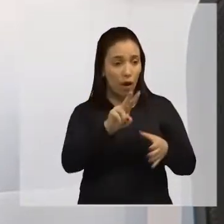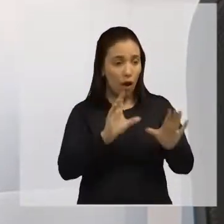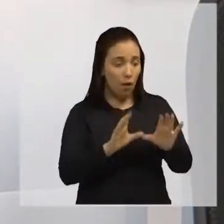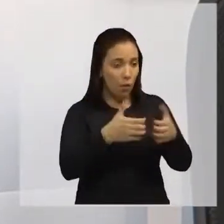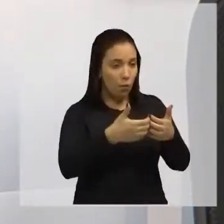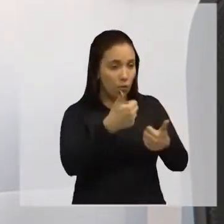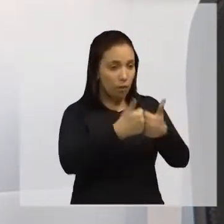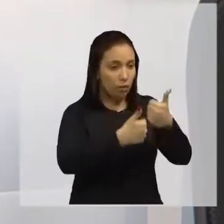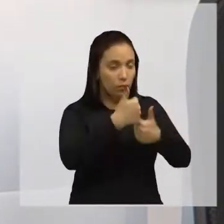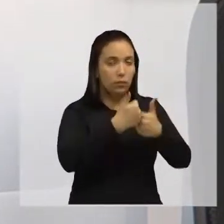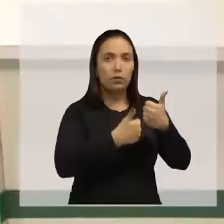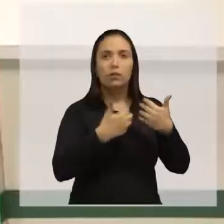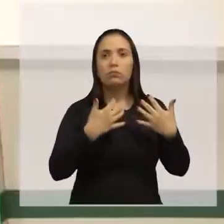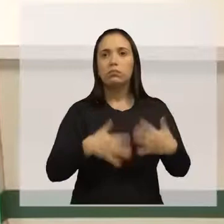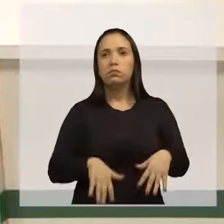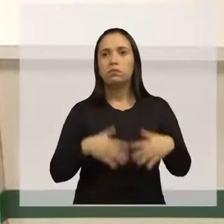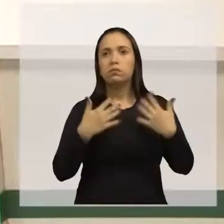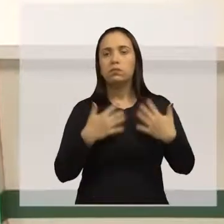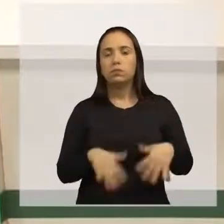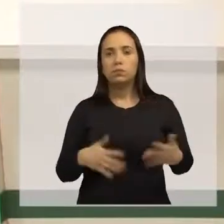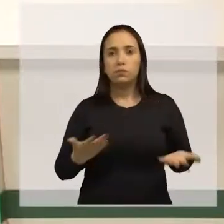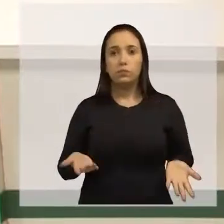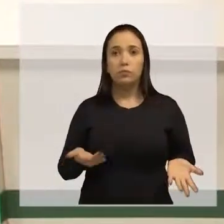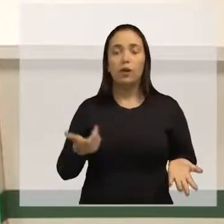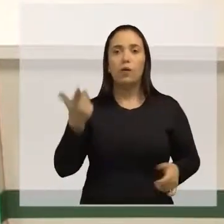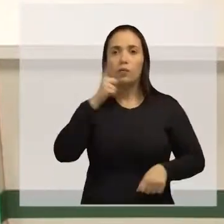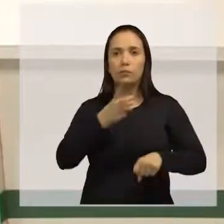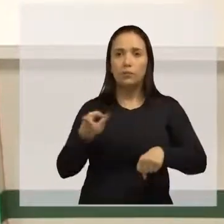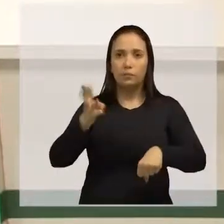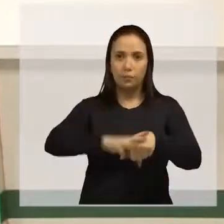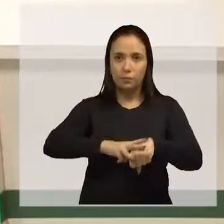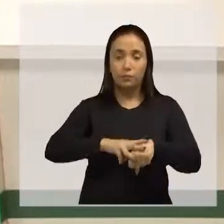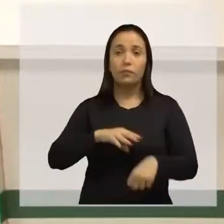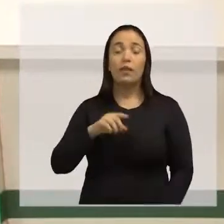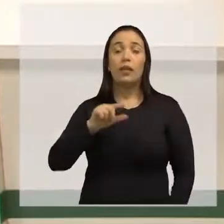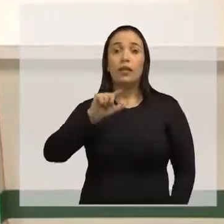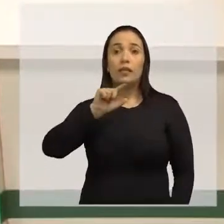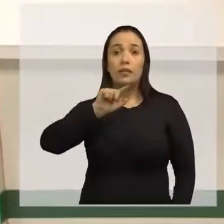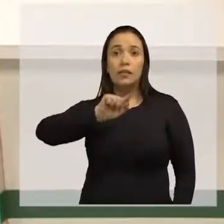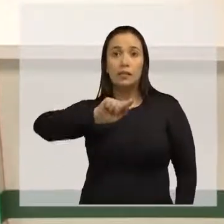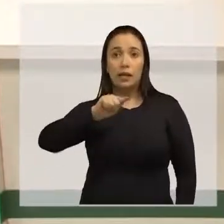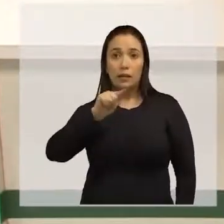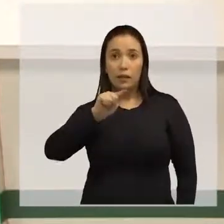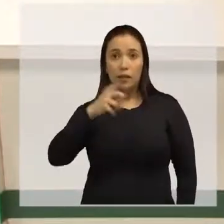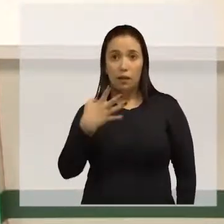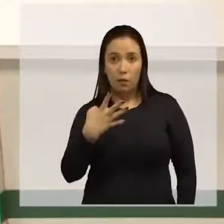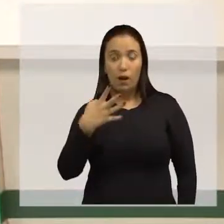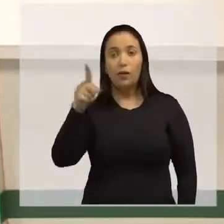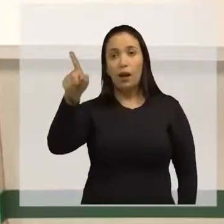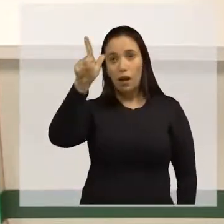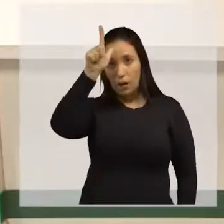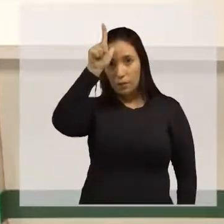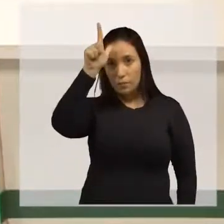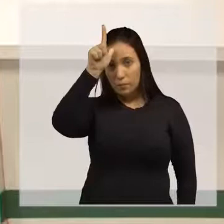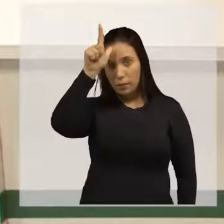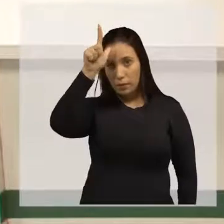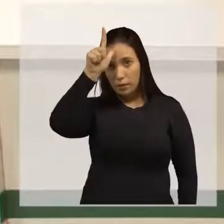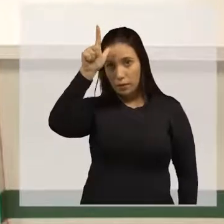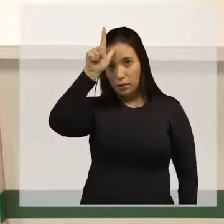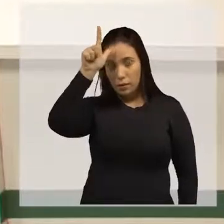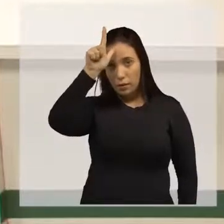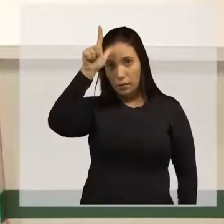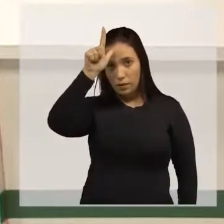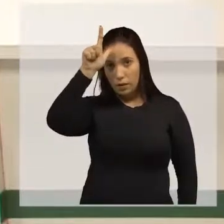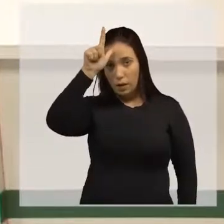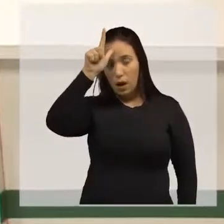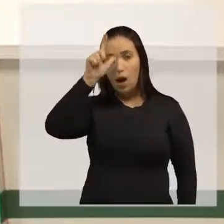tinha como Isso aí foi 70 no México, Brasil tricampeão. Já depois, 74, Luiz, onde foi? Foi na Alemanha. Na Alemanha, Alemanha Ocidental, né? Alemanha